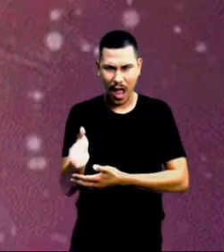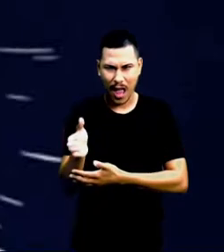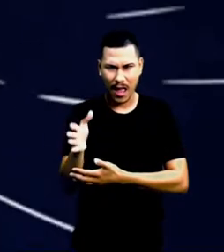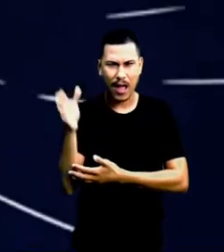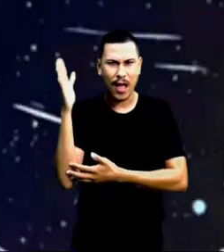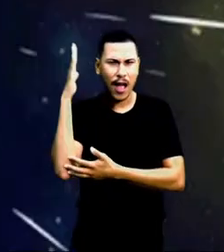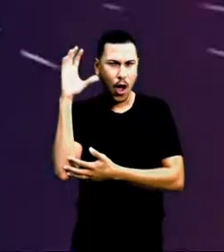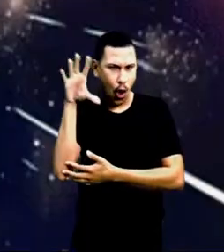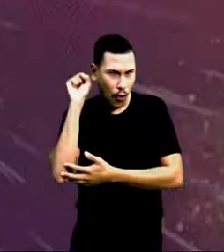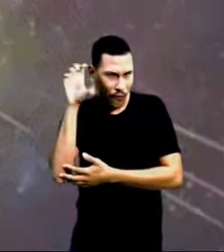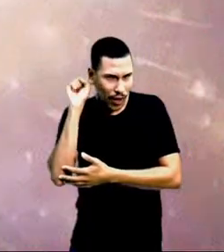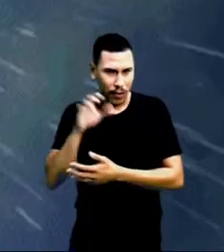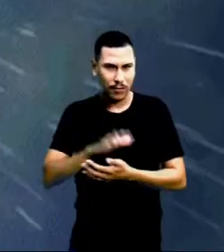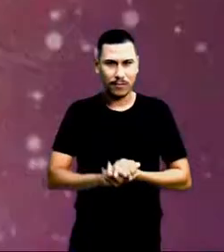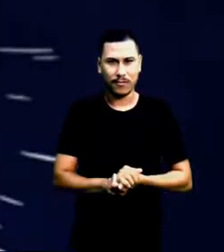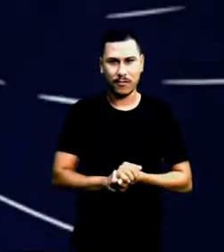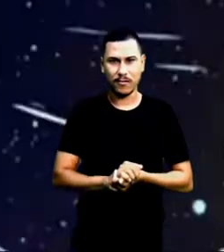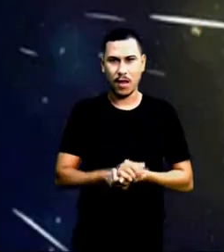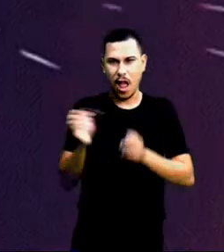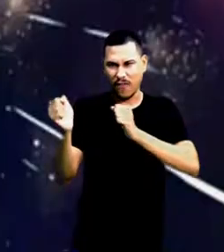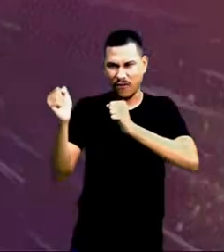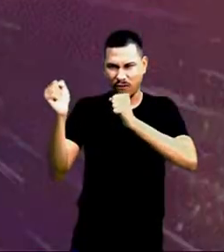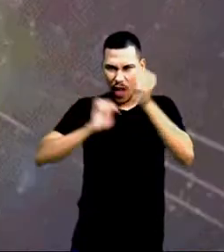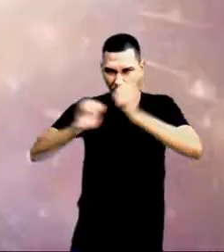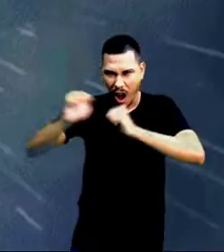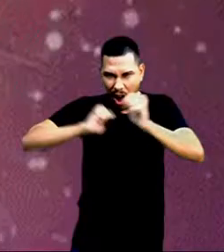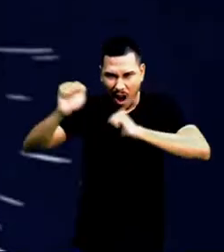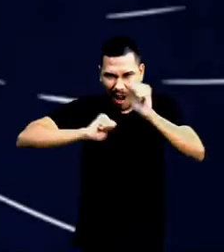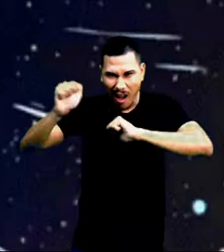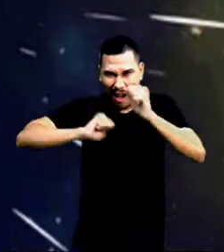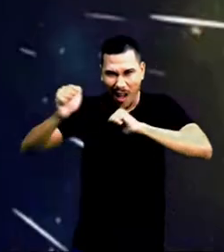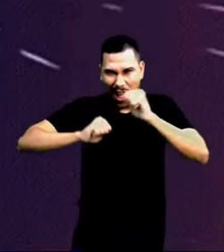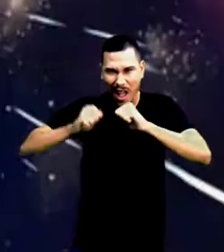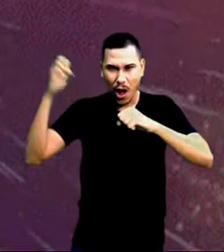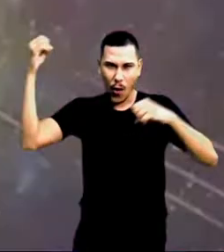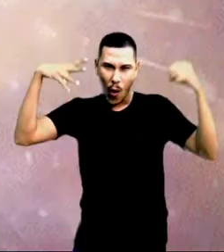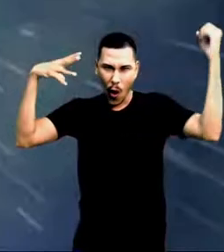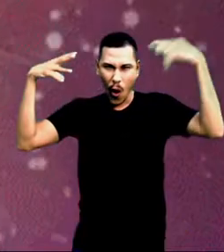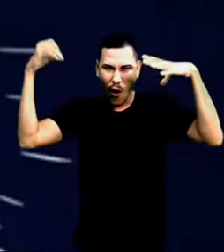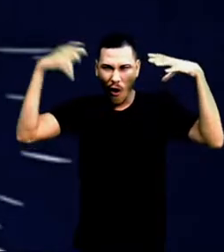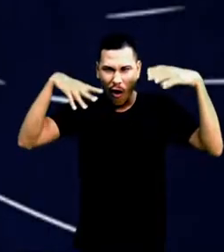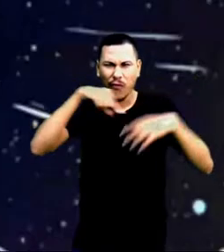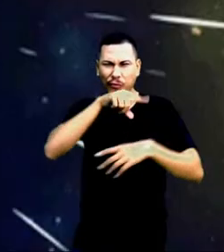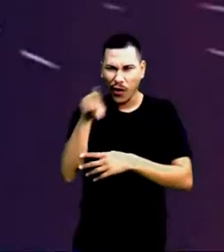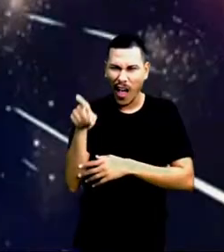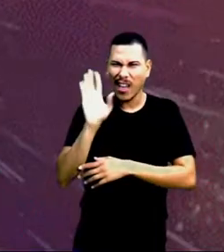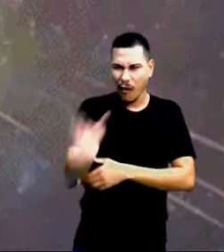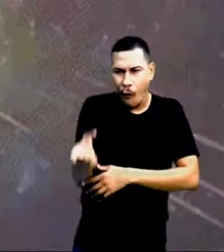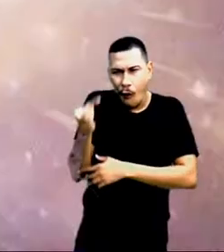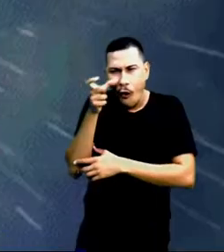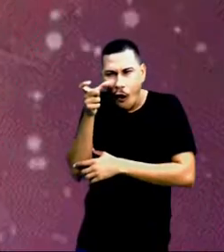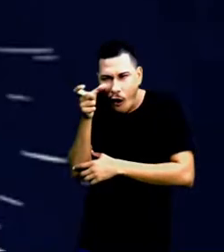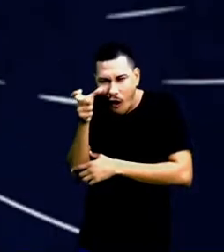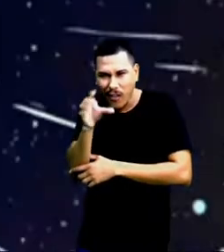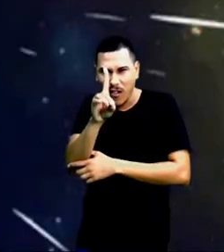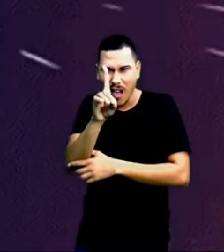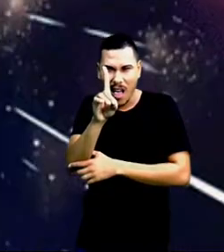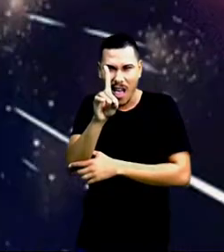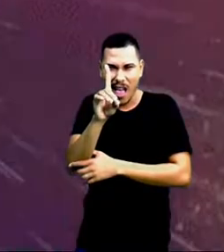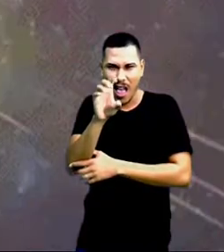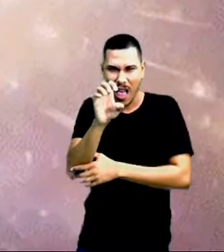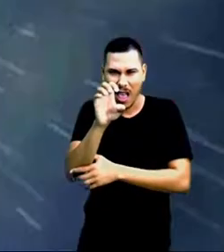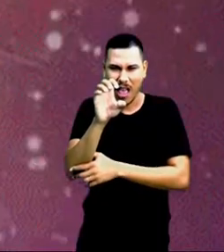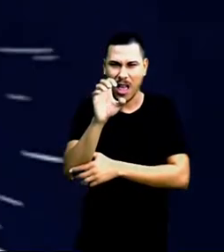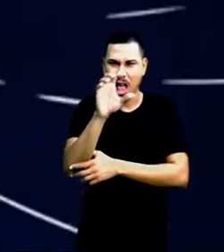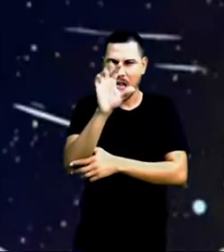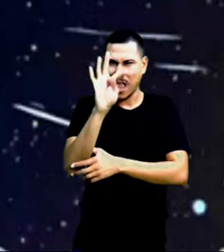Olha aí a velocidade da luz. Quem nunca assistiu aquela série The Flash, ou a revista em quadrinho, ou